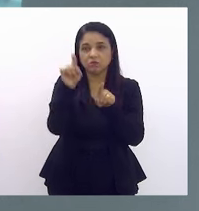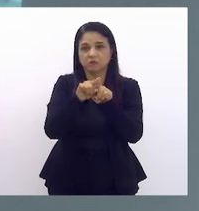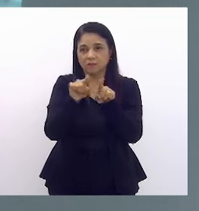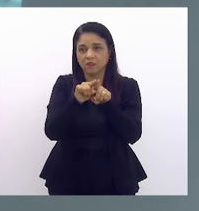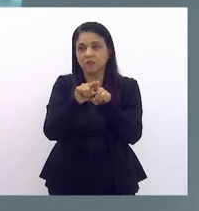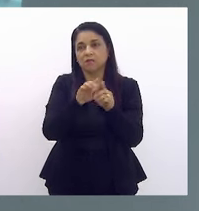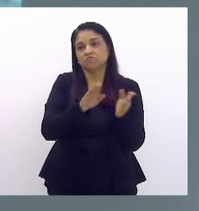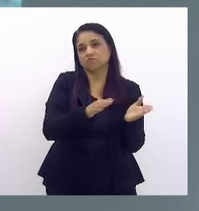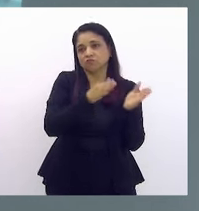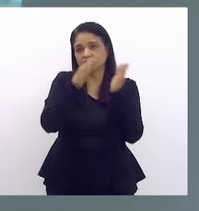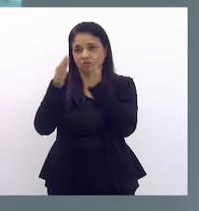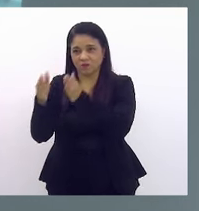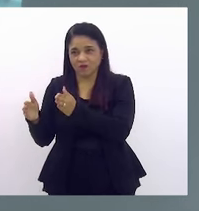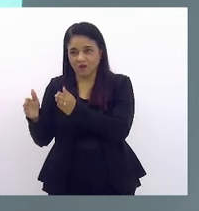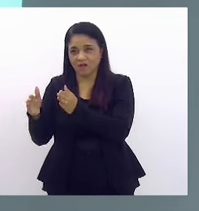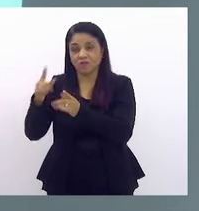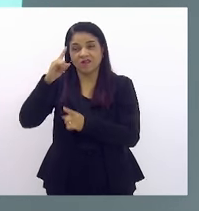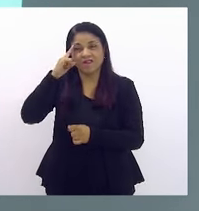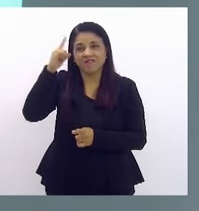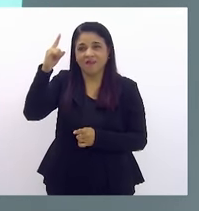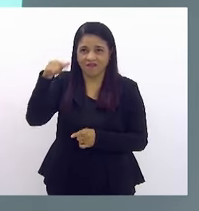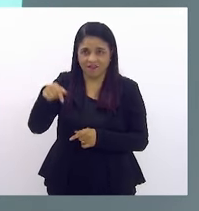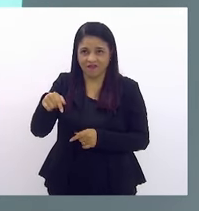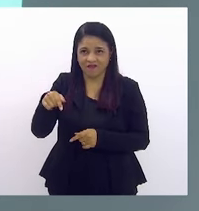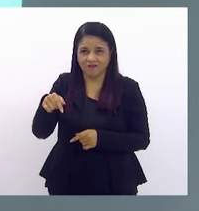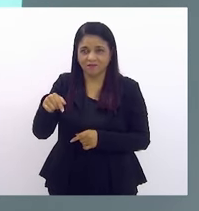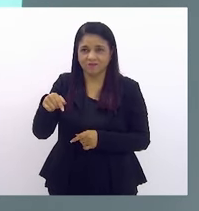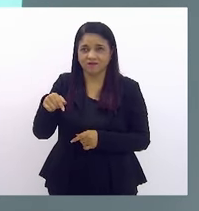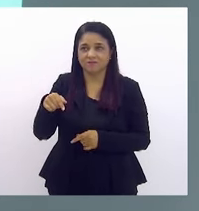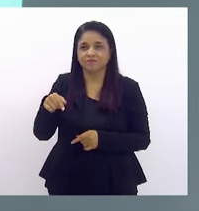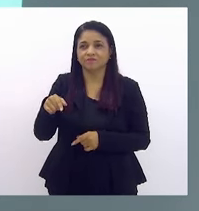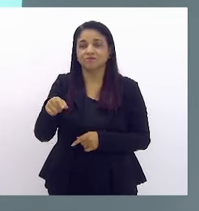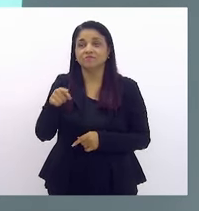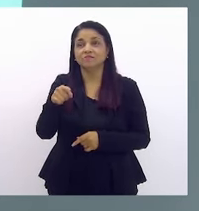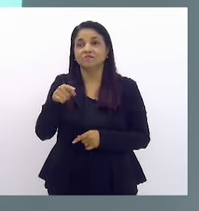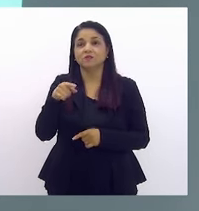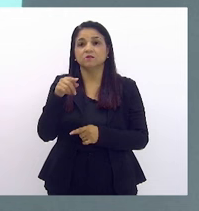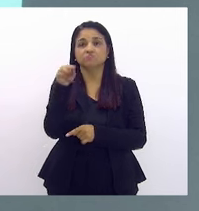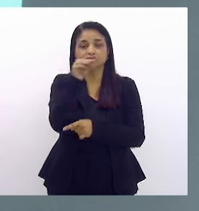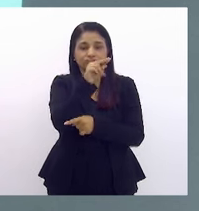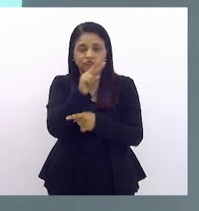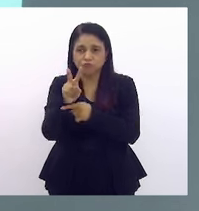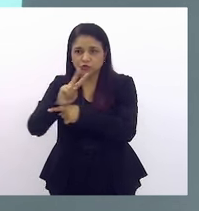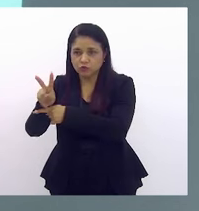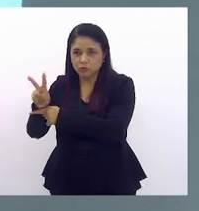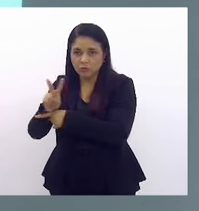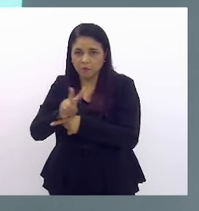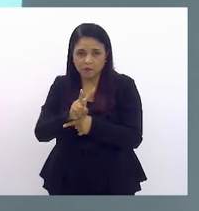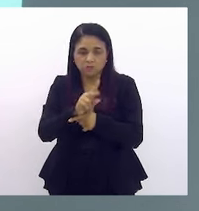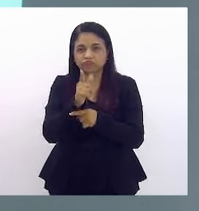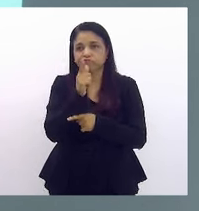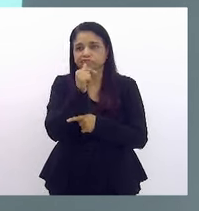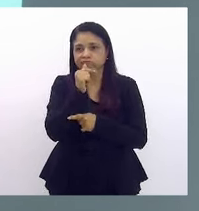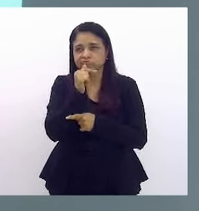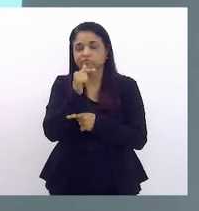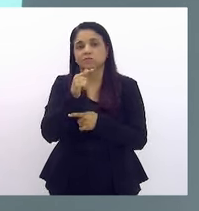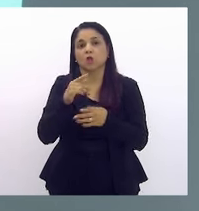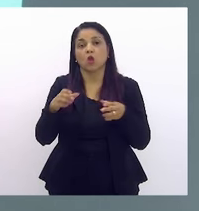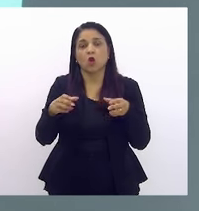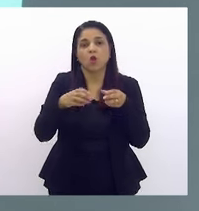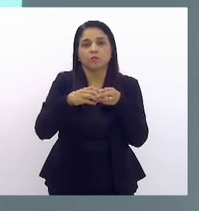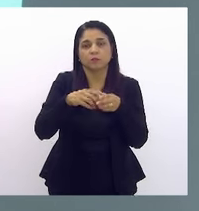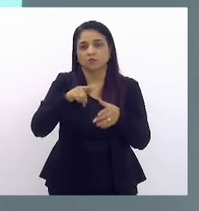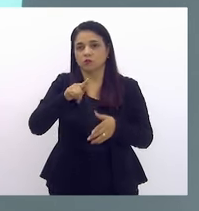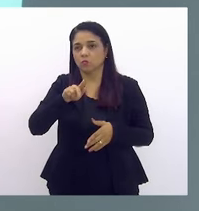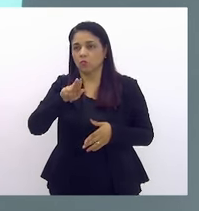brilhante ideia de botar um porto, né? Aqui é o monitoramento de água que o Comitê da Baía de Guanabara faz, aqui em